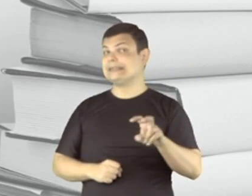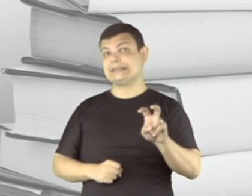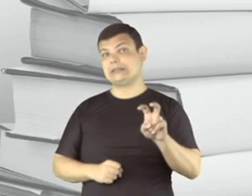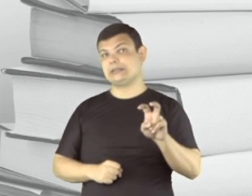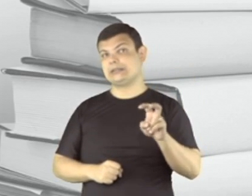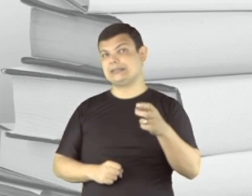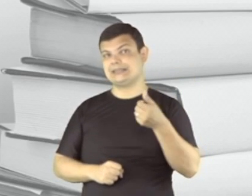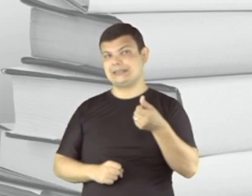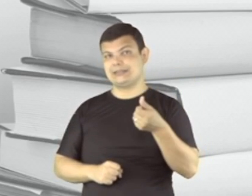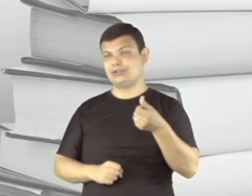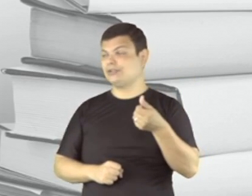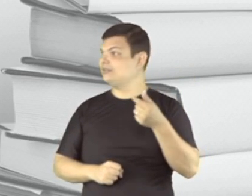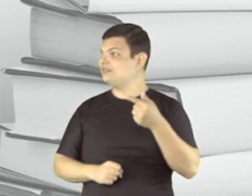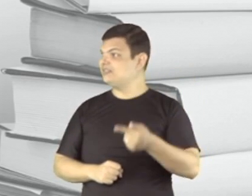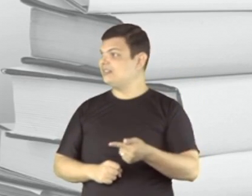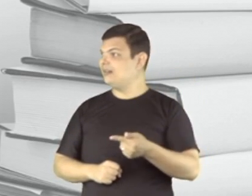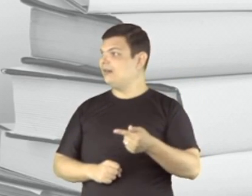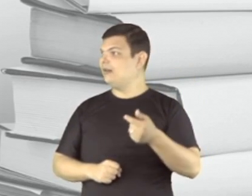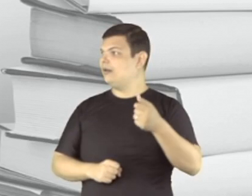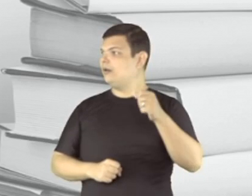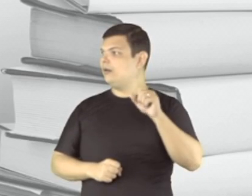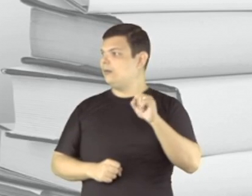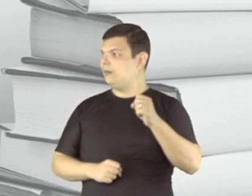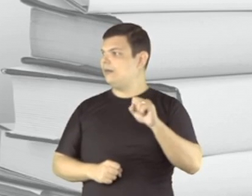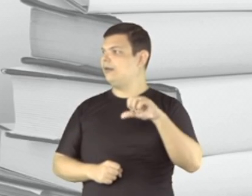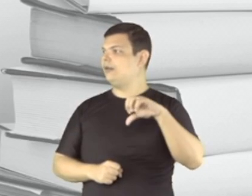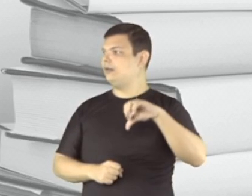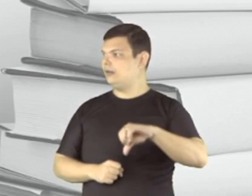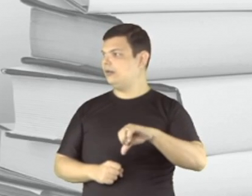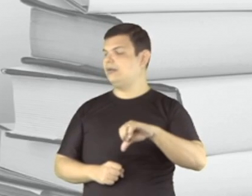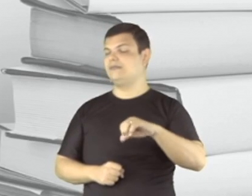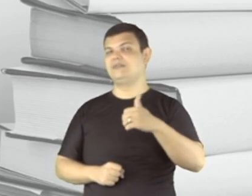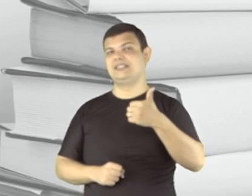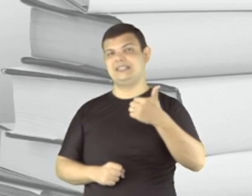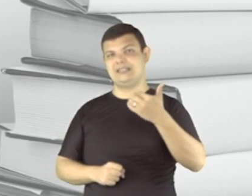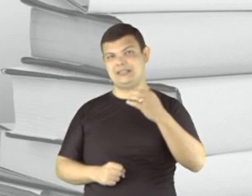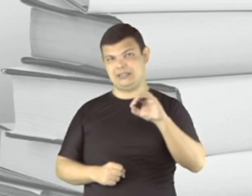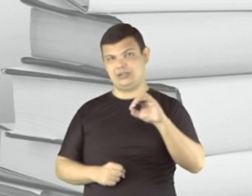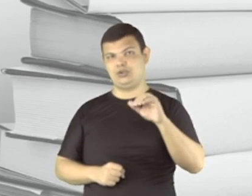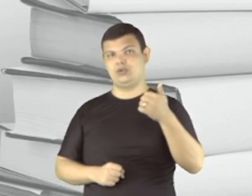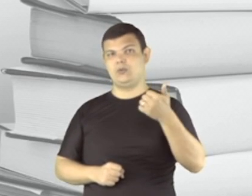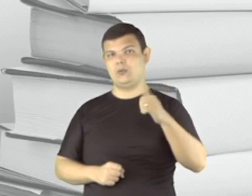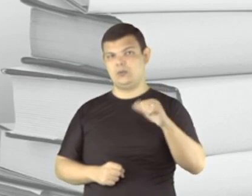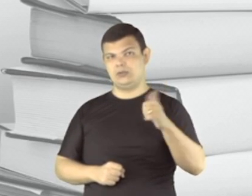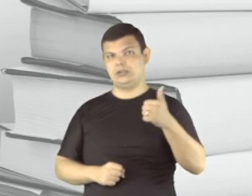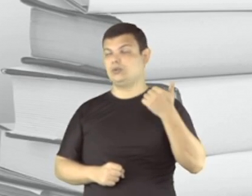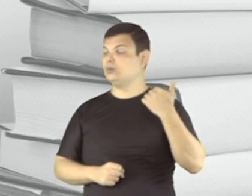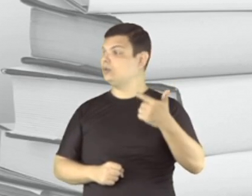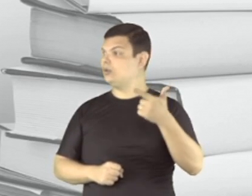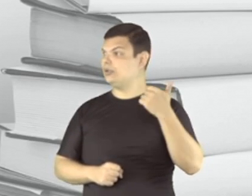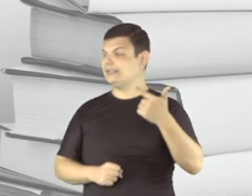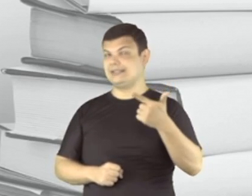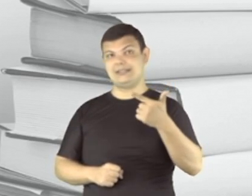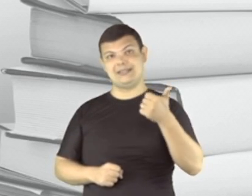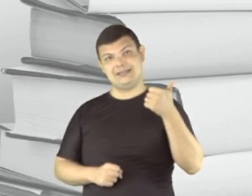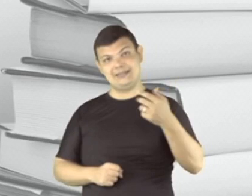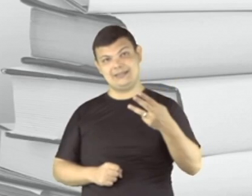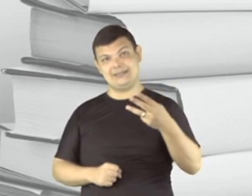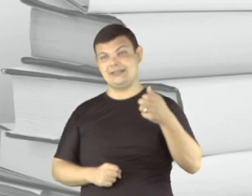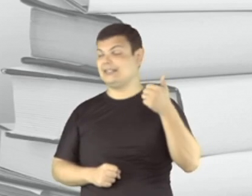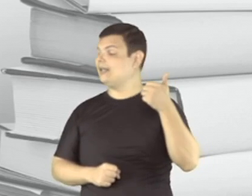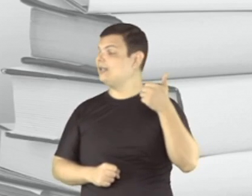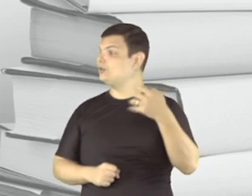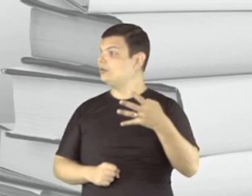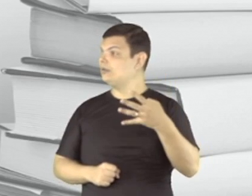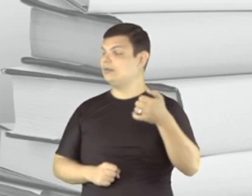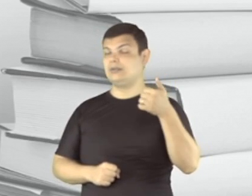4, 5, 6, 7, 8, 9, 10, 11, 12,